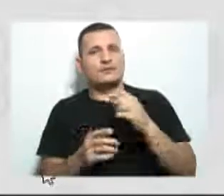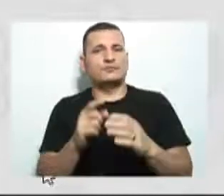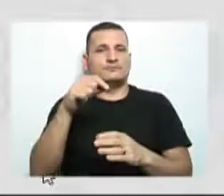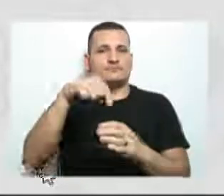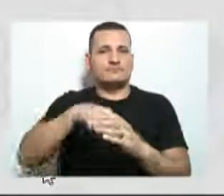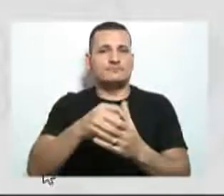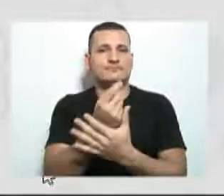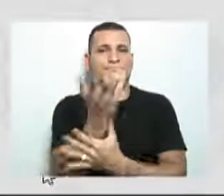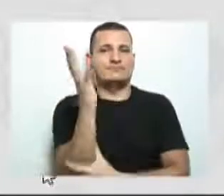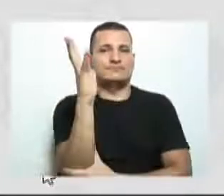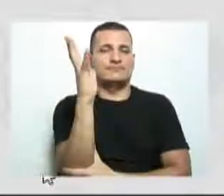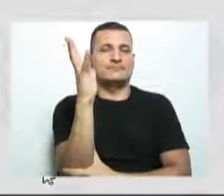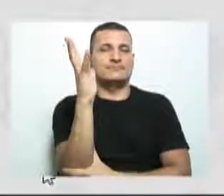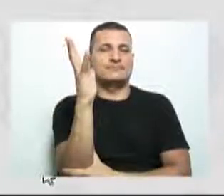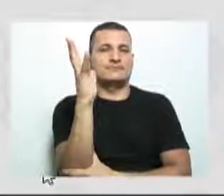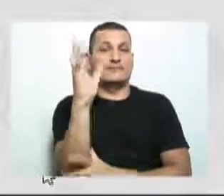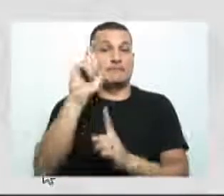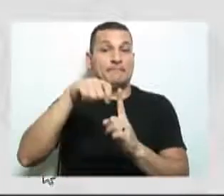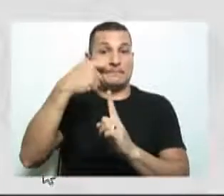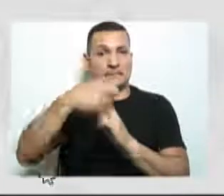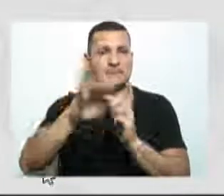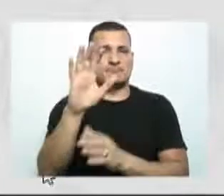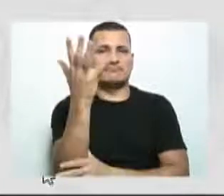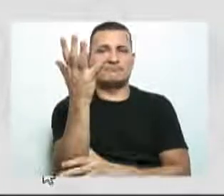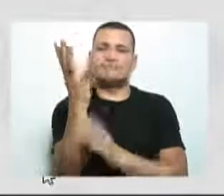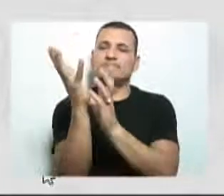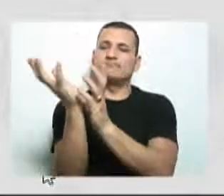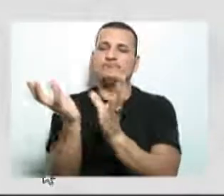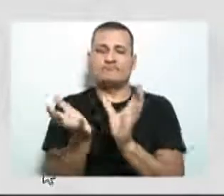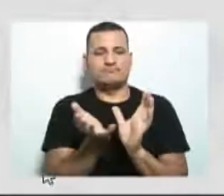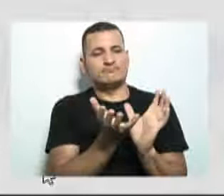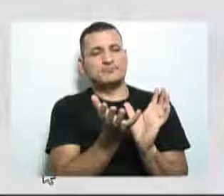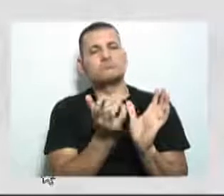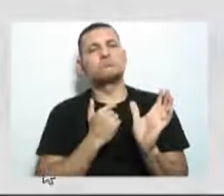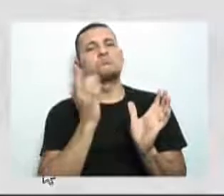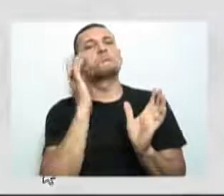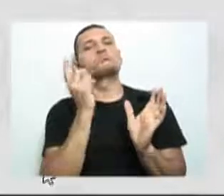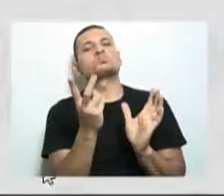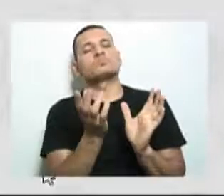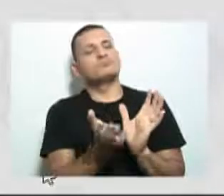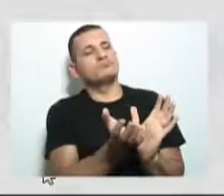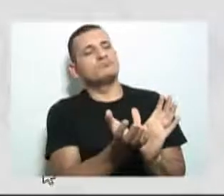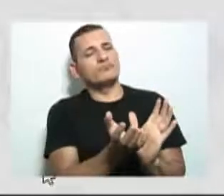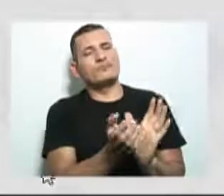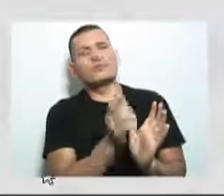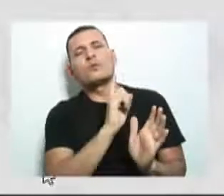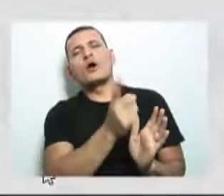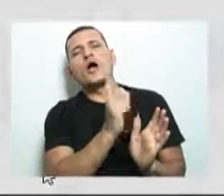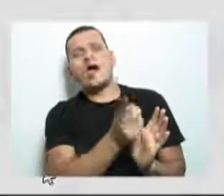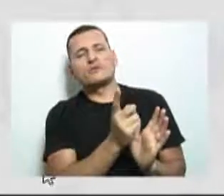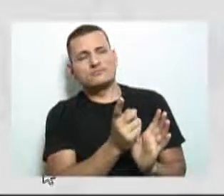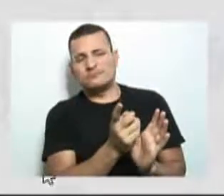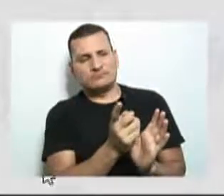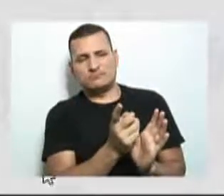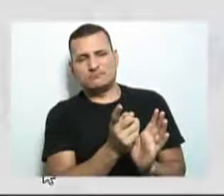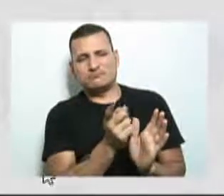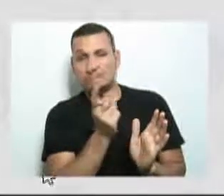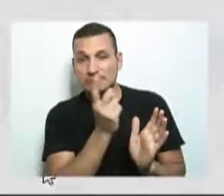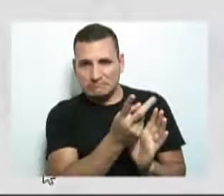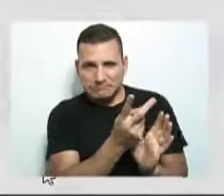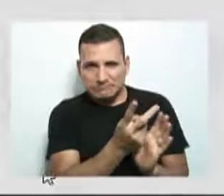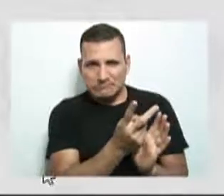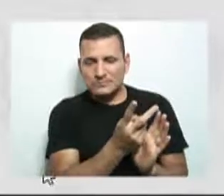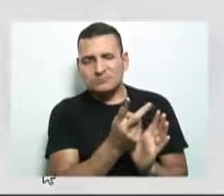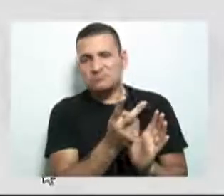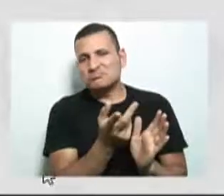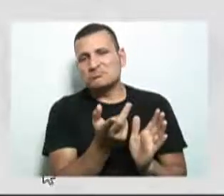dei um cacho de banana e eu não sei por quanto vou vender. Vou para a feira, chega lá, o cara diz, eu dou R$1 nesse cacho de banana e você vende. Não